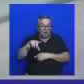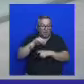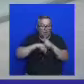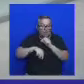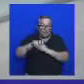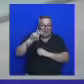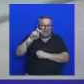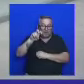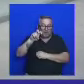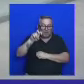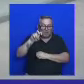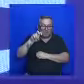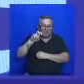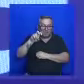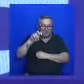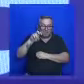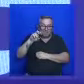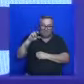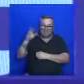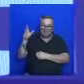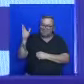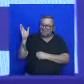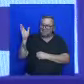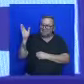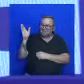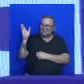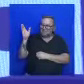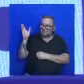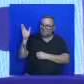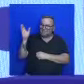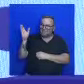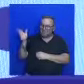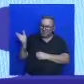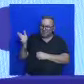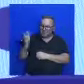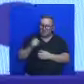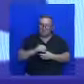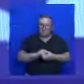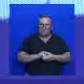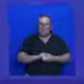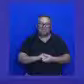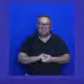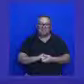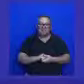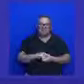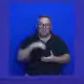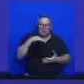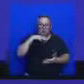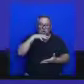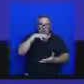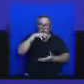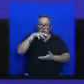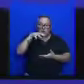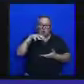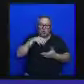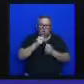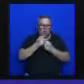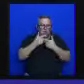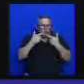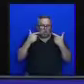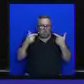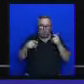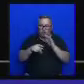sorteados 5 números. Bolas posicionadas. Valendo! Globo girando, sua